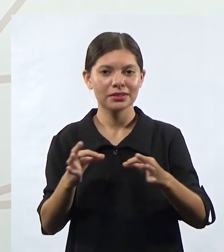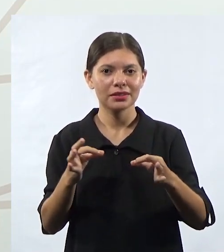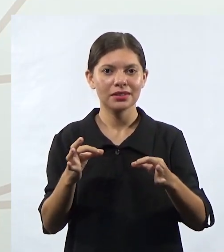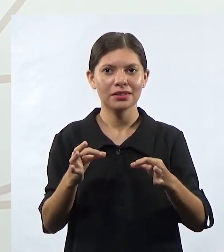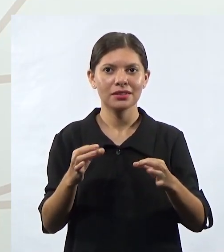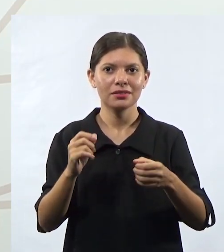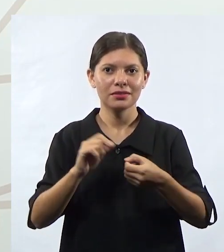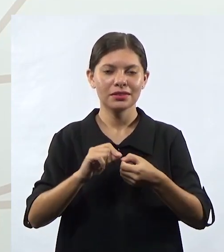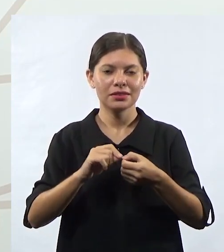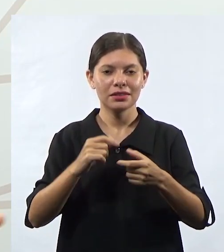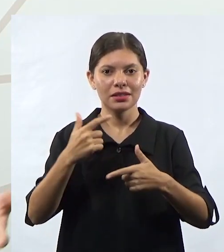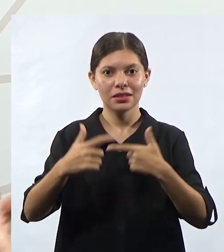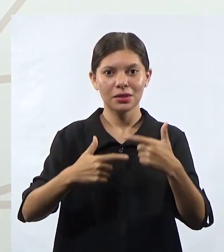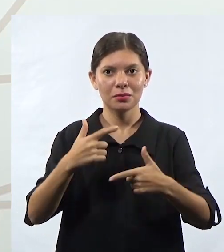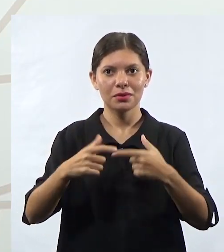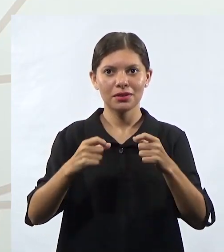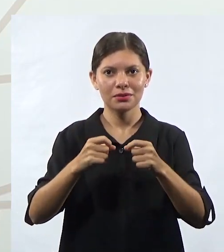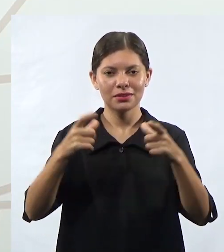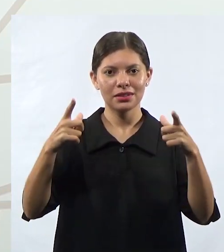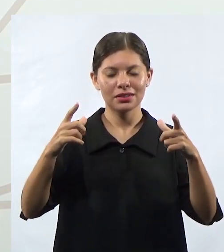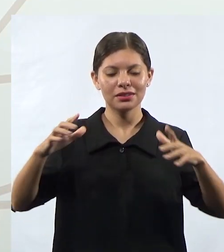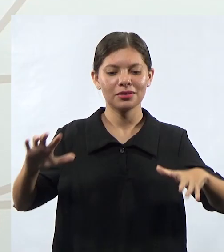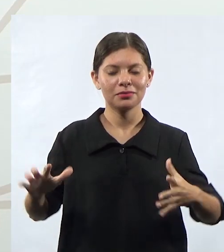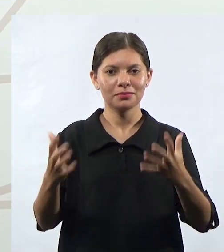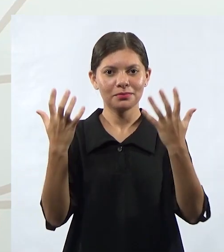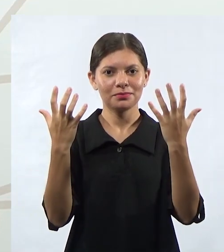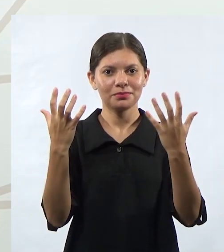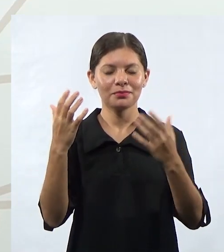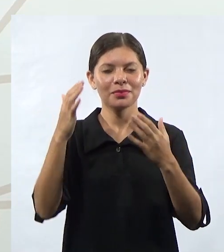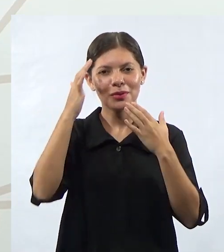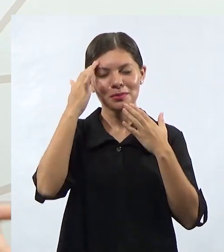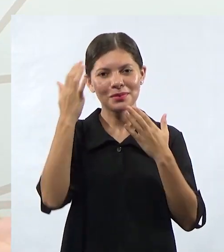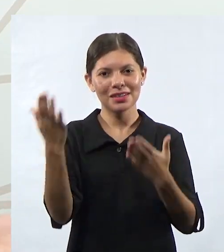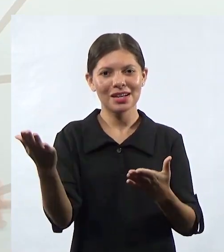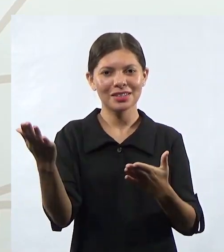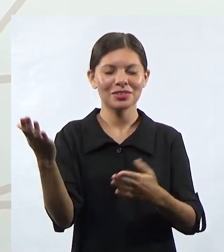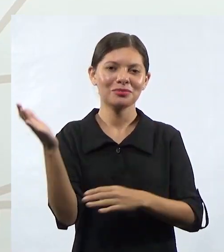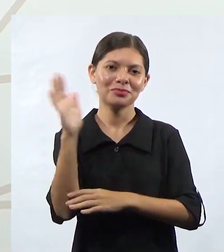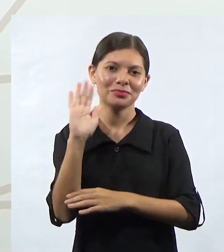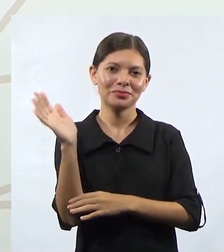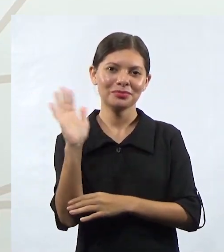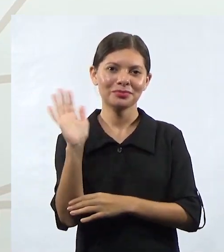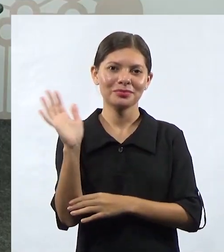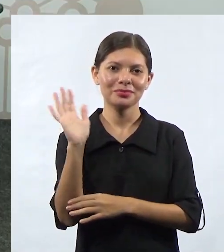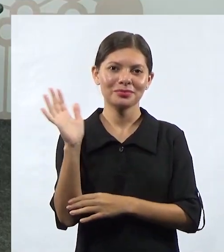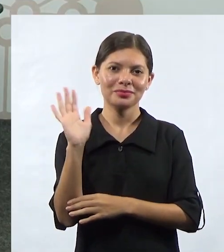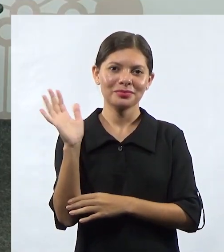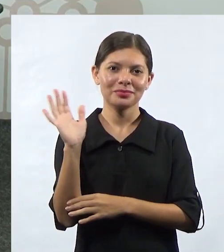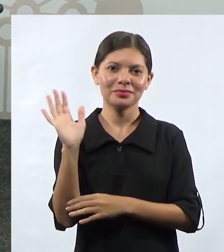aí um grande evento, tá, pessoal? Brigadão. Até mais.